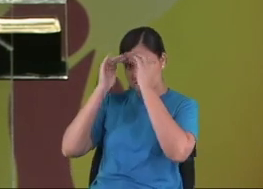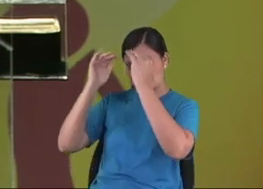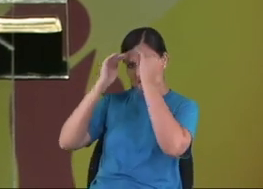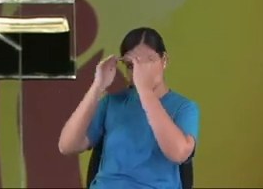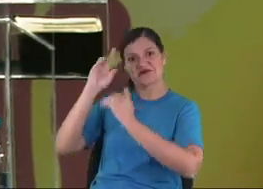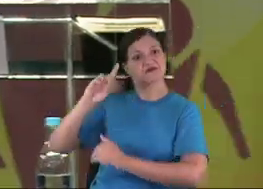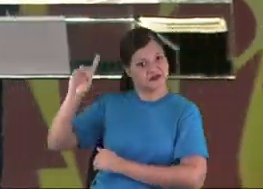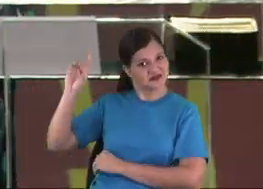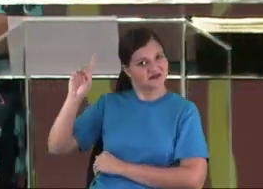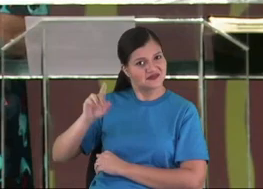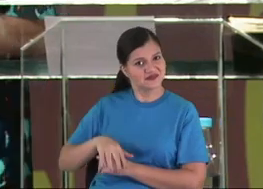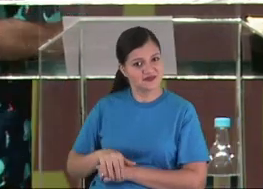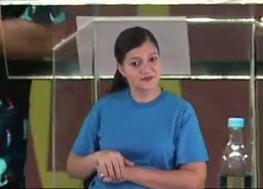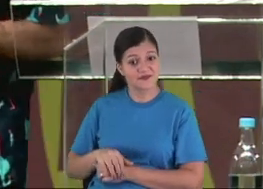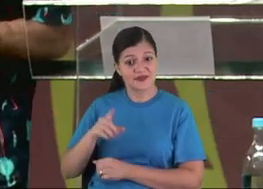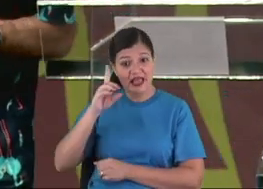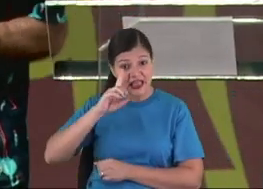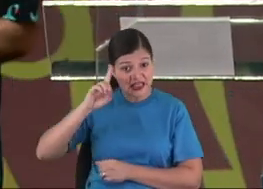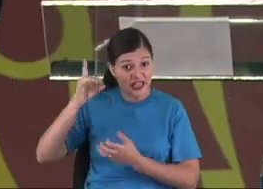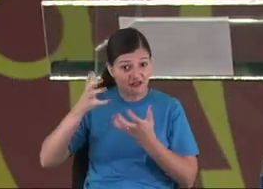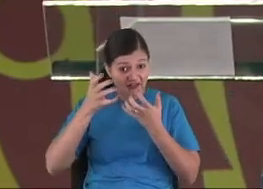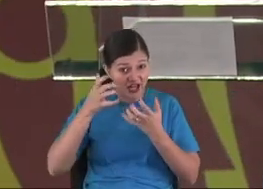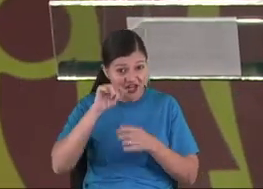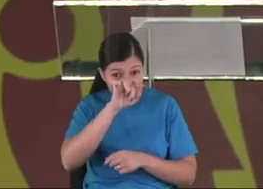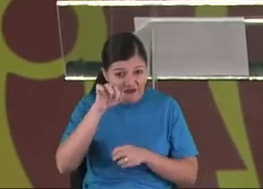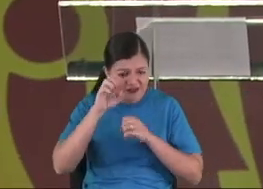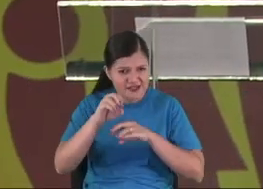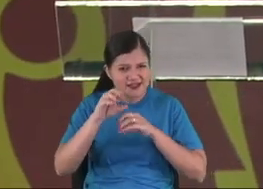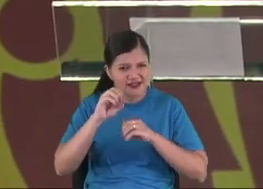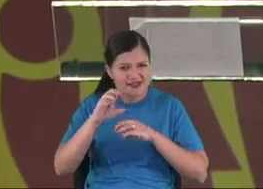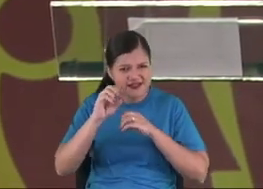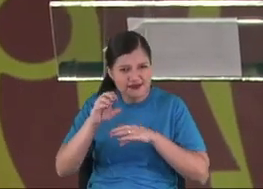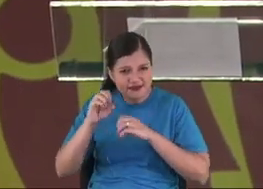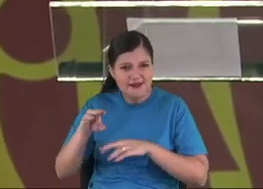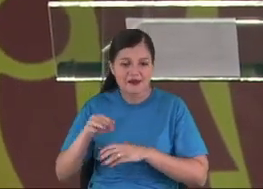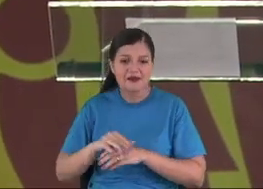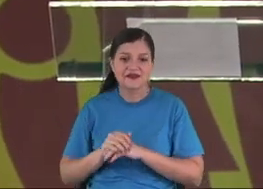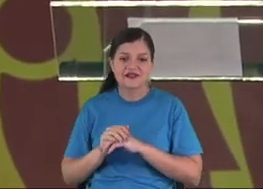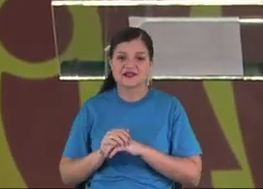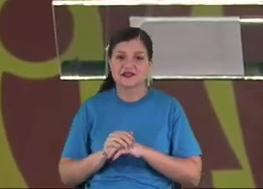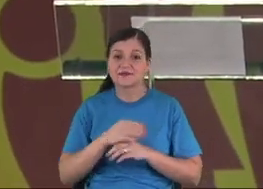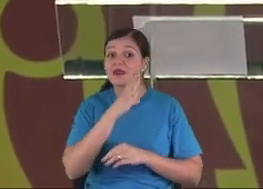E Deus tanto queria que você ensinasse essa lição, que olha só como é que ele fez.